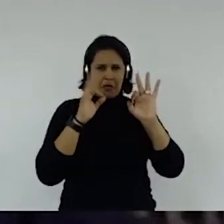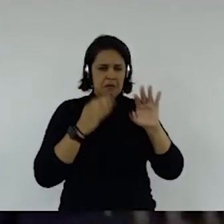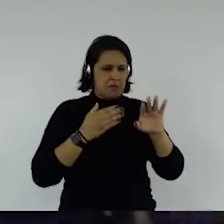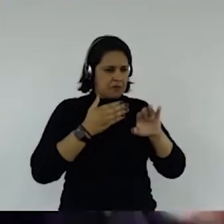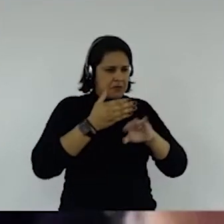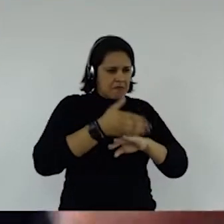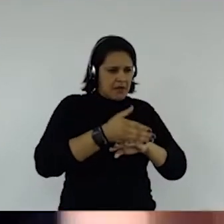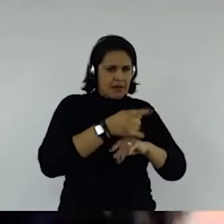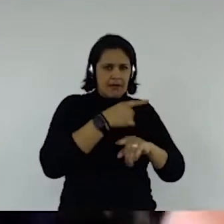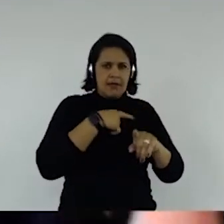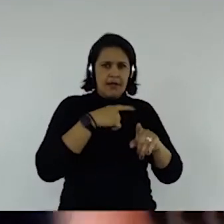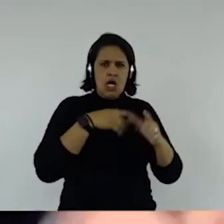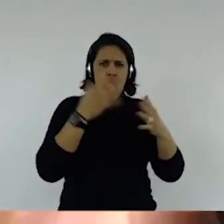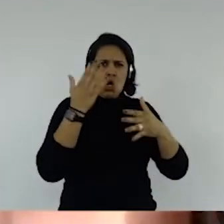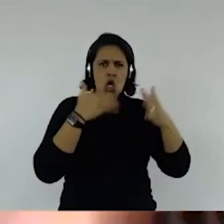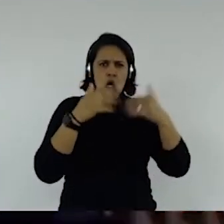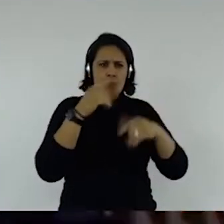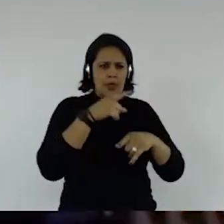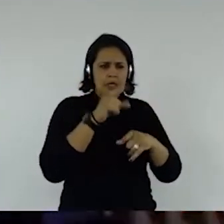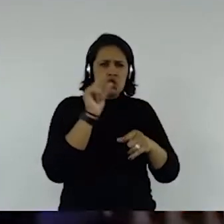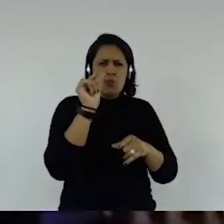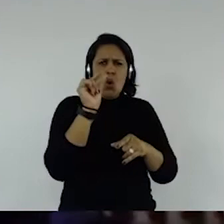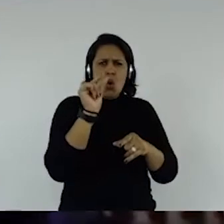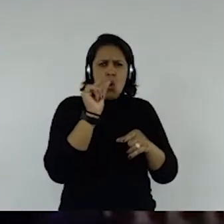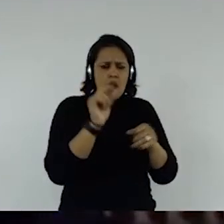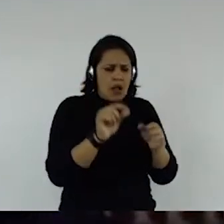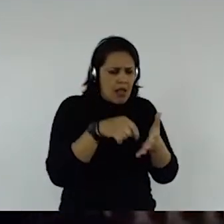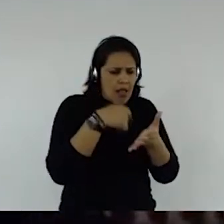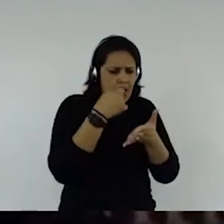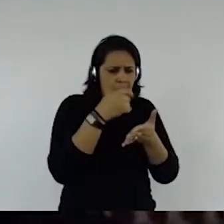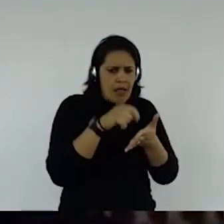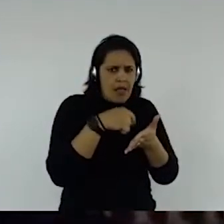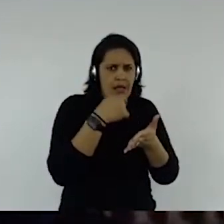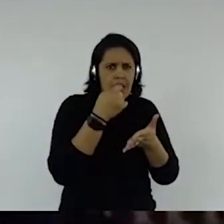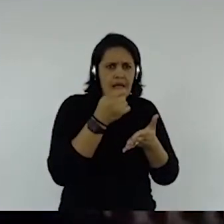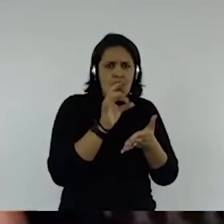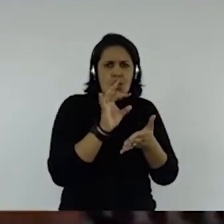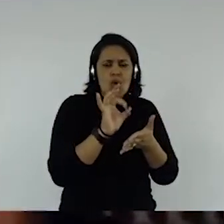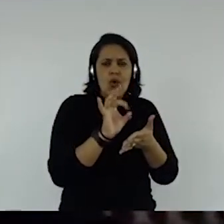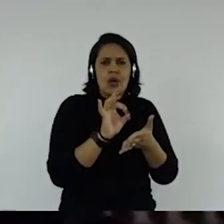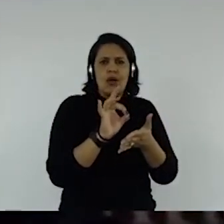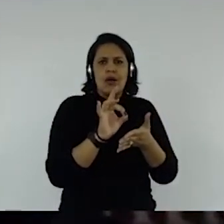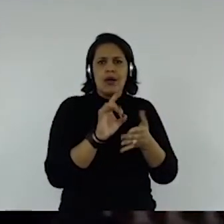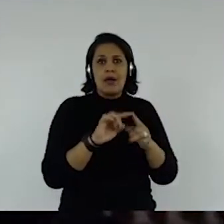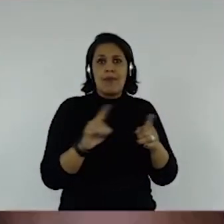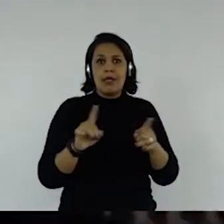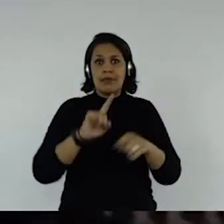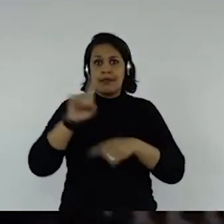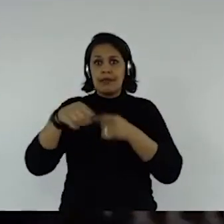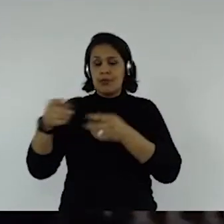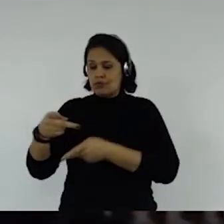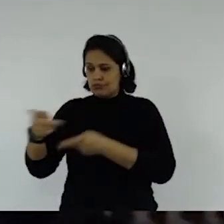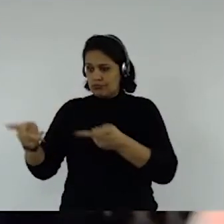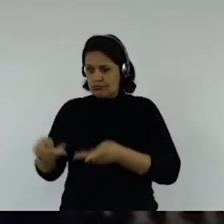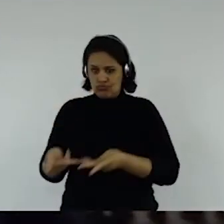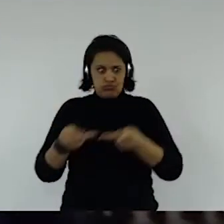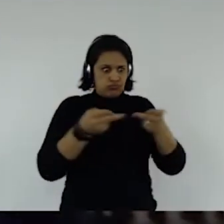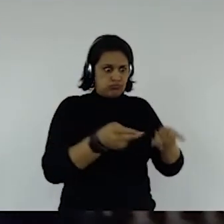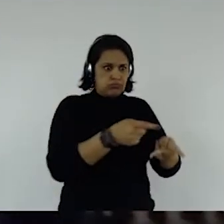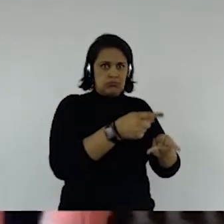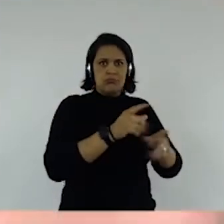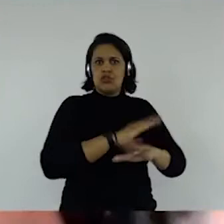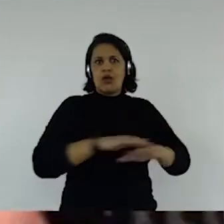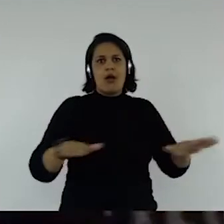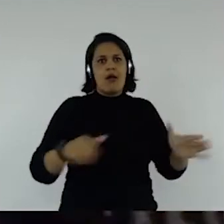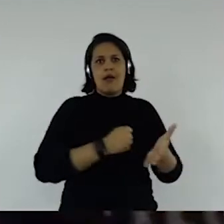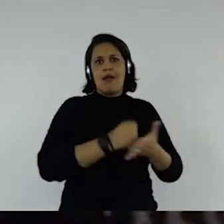mais tempo, porque 15 minutos a gente só fica naquela amuse-bouche como uma coisa, mas na hora do prato principal a coisa vai embora e vai